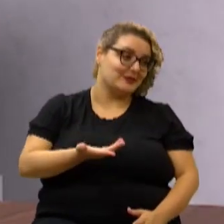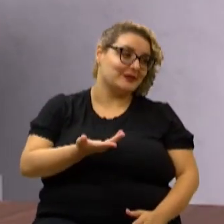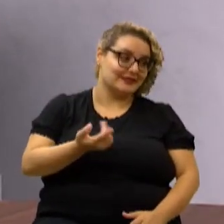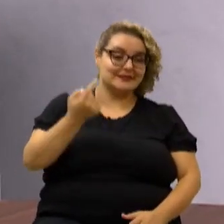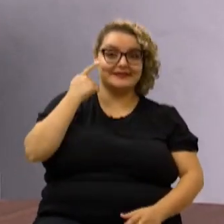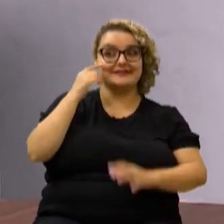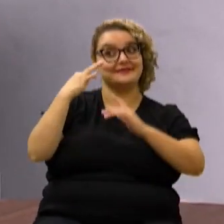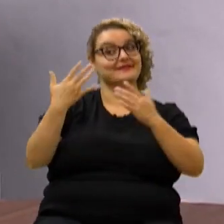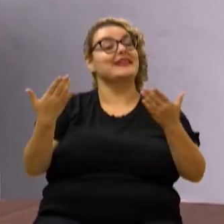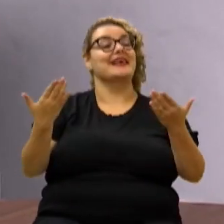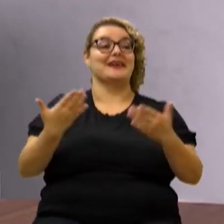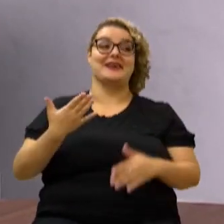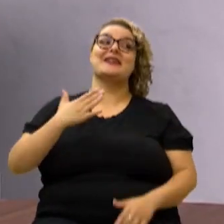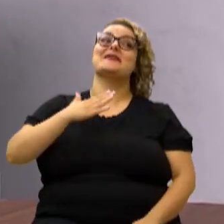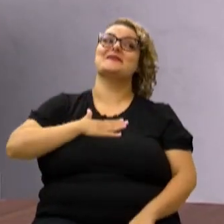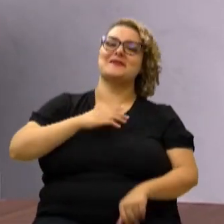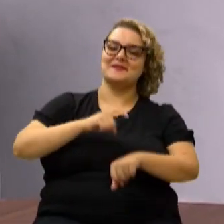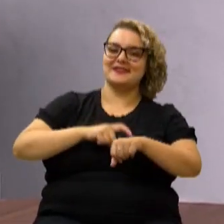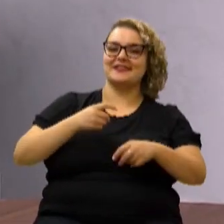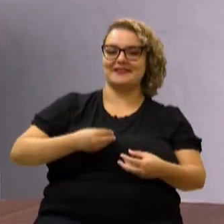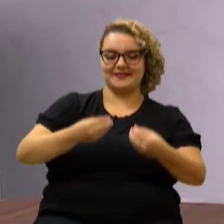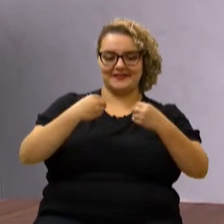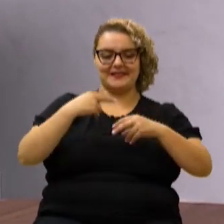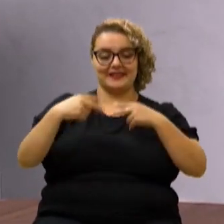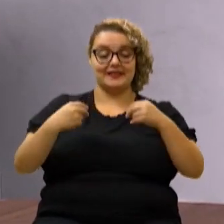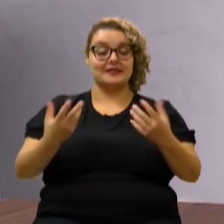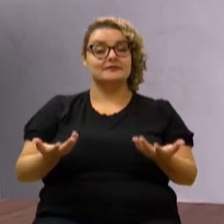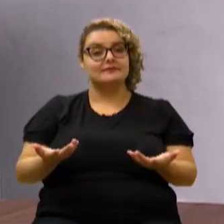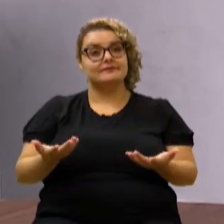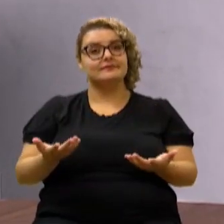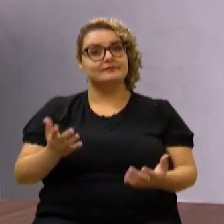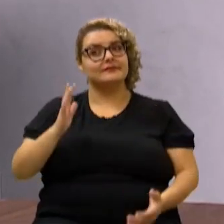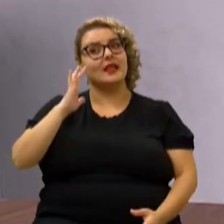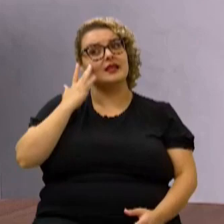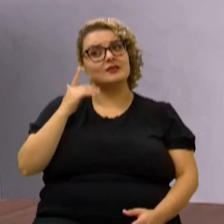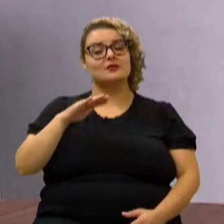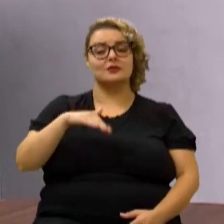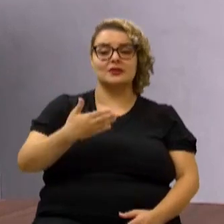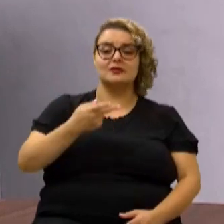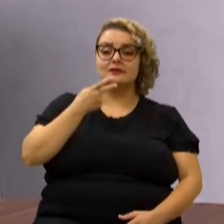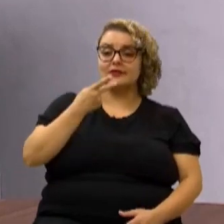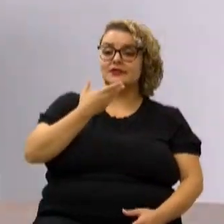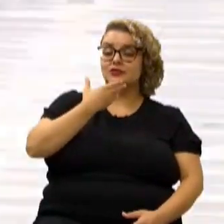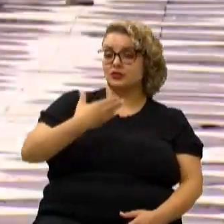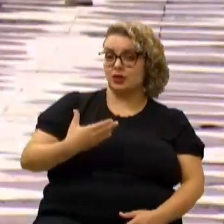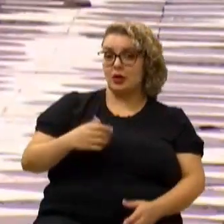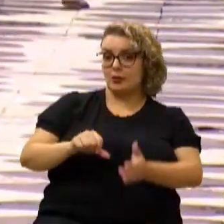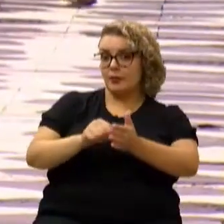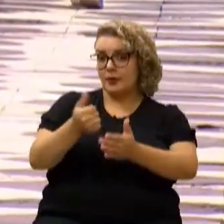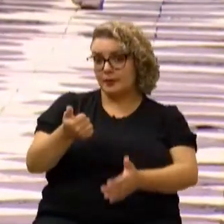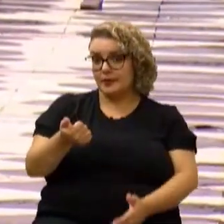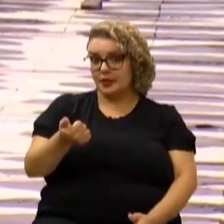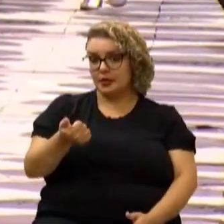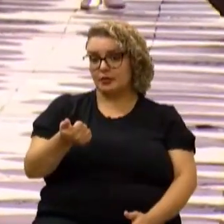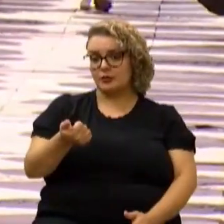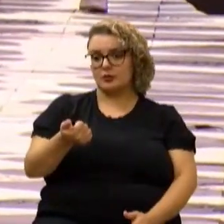mesmo a gente, é a hora que a gente pensa assim: ah, agora é minha hora, eu vou me dar um presente. Acho que quando a gente está falando de